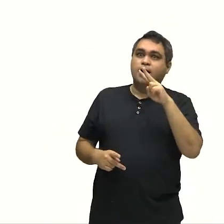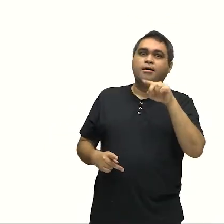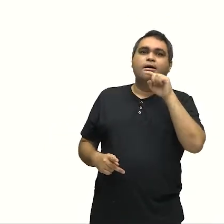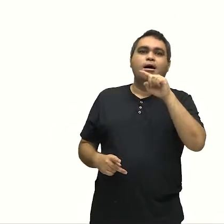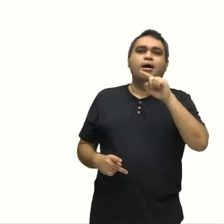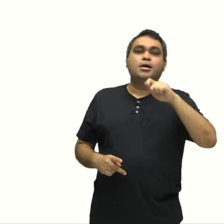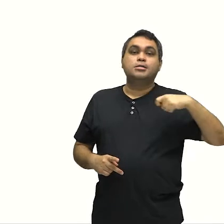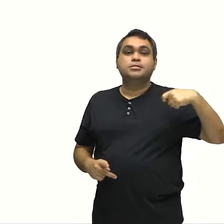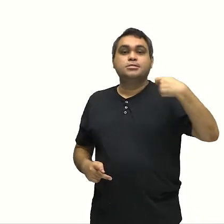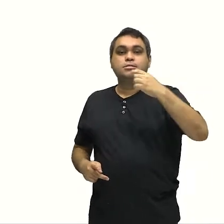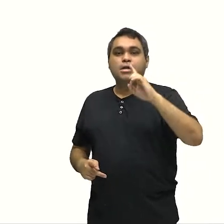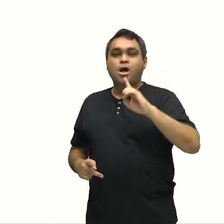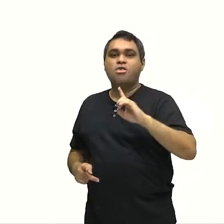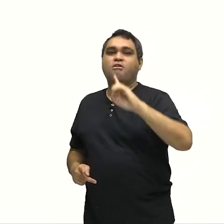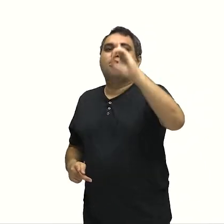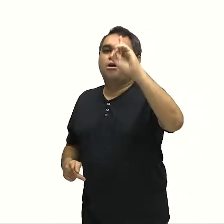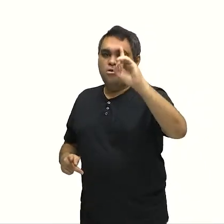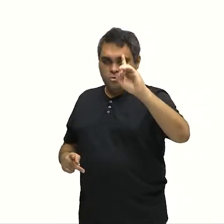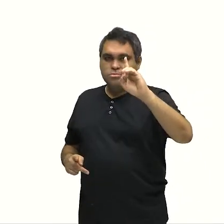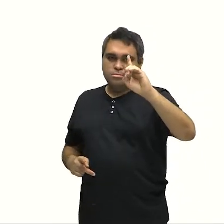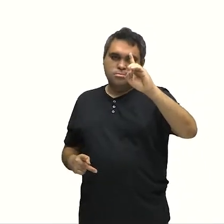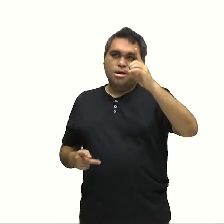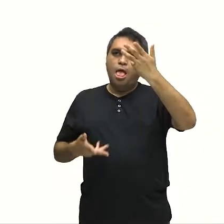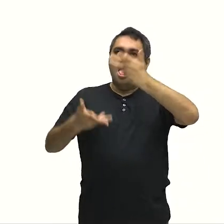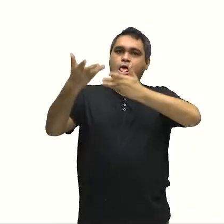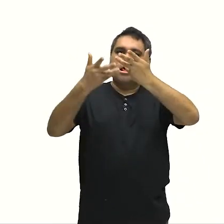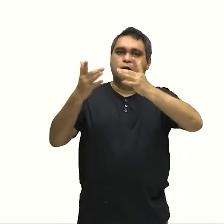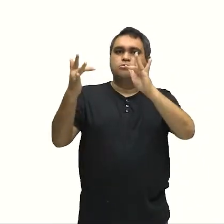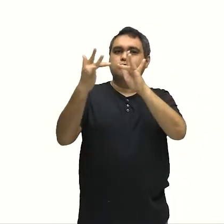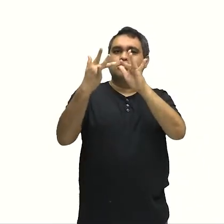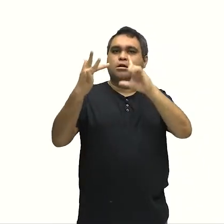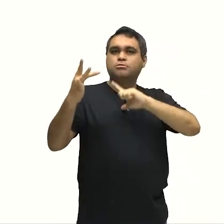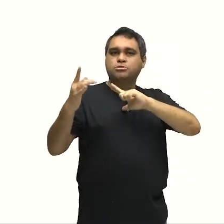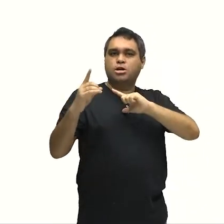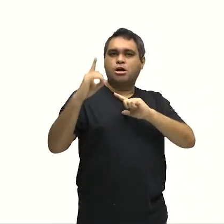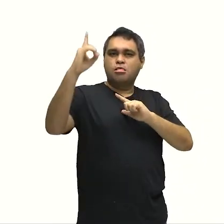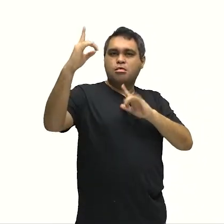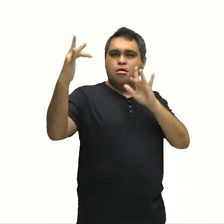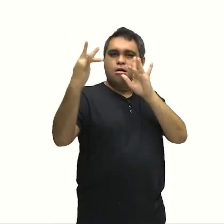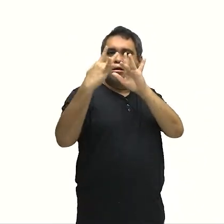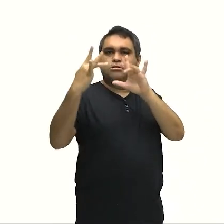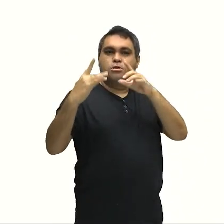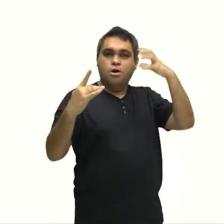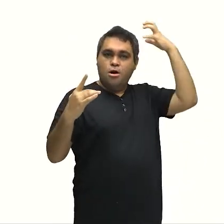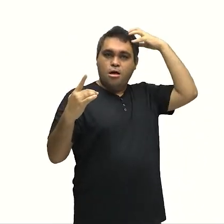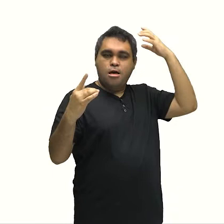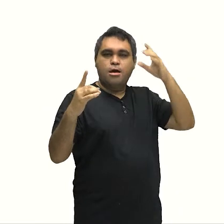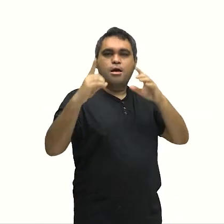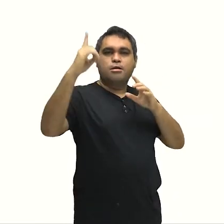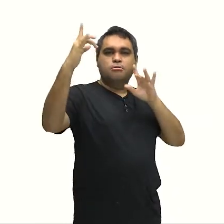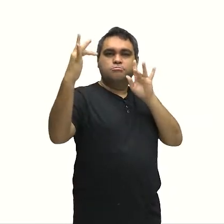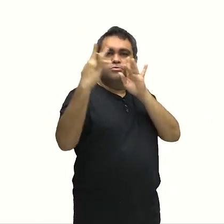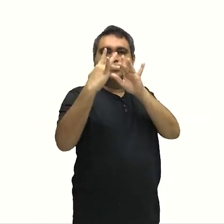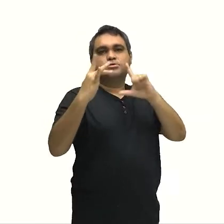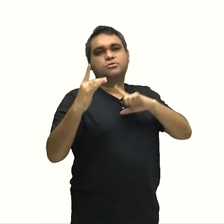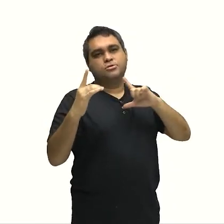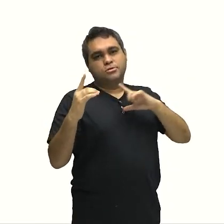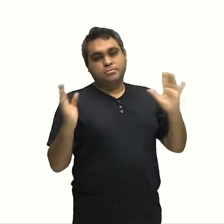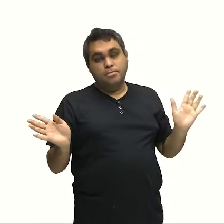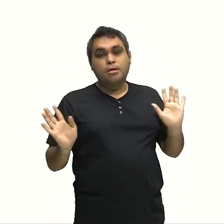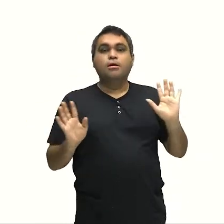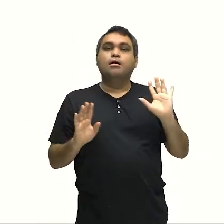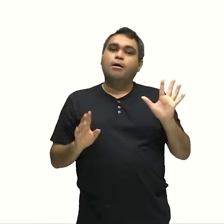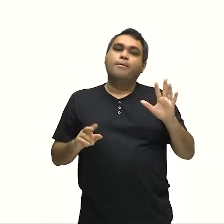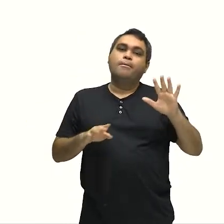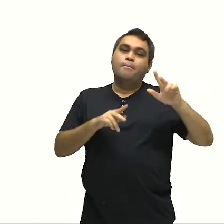os deuses, tá? Então, o poder religioso e o poder político, ele estava muito ligado, certo? E a gente tem aqui